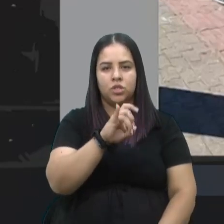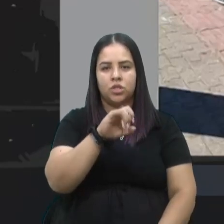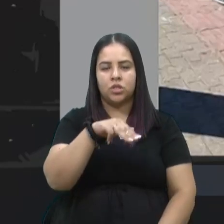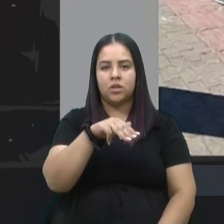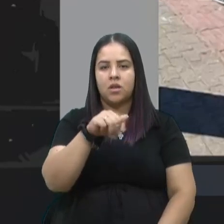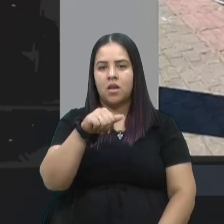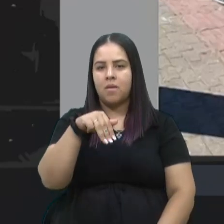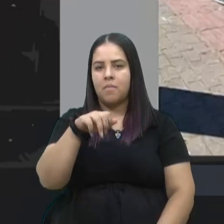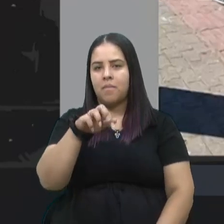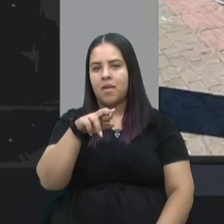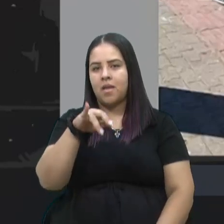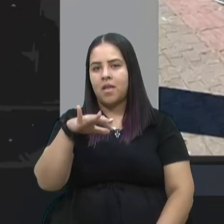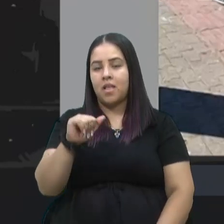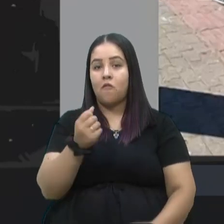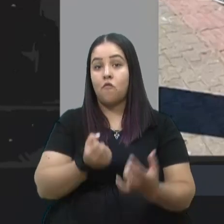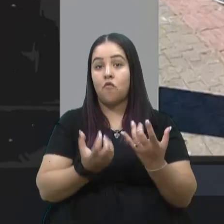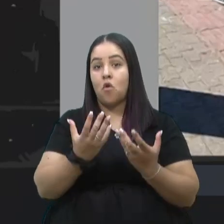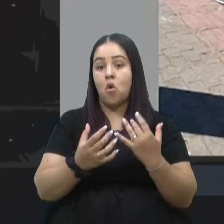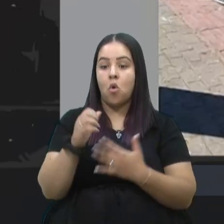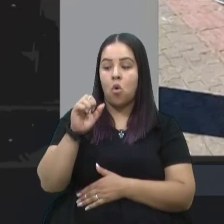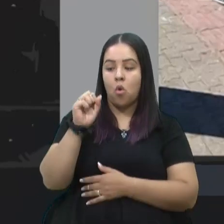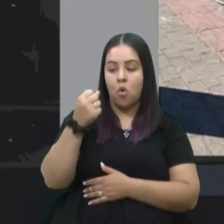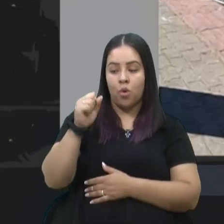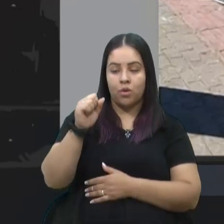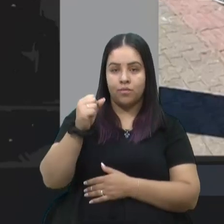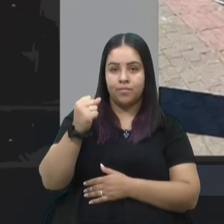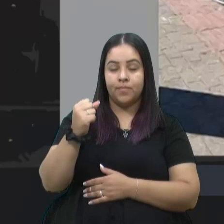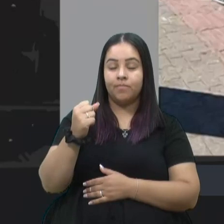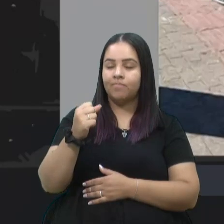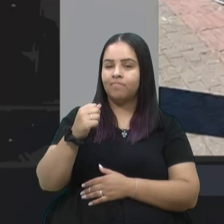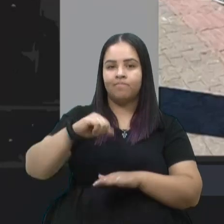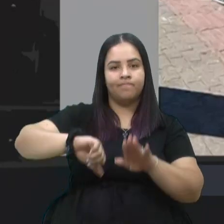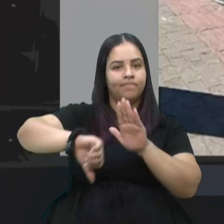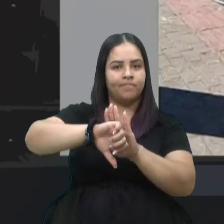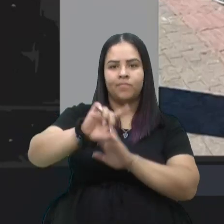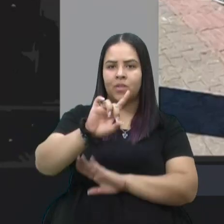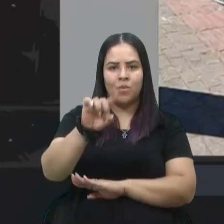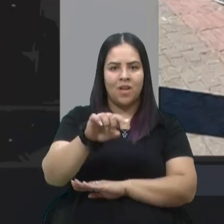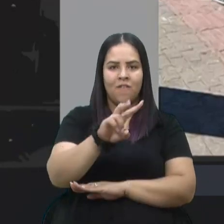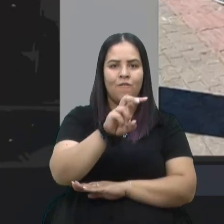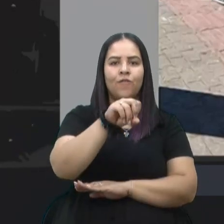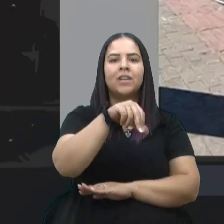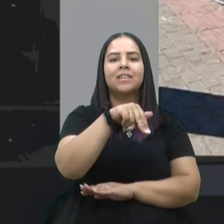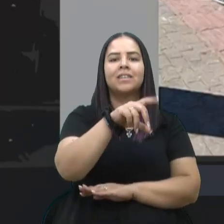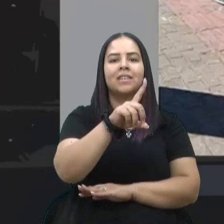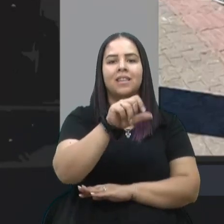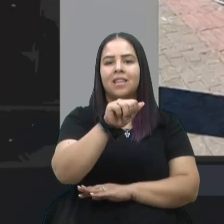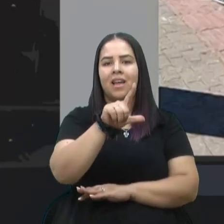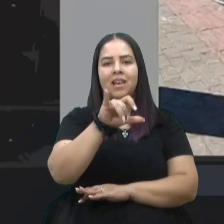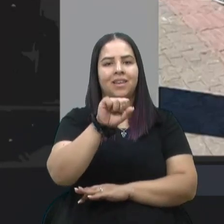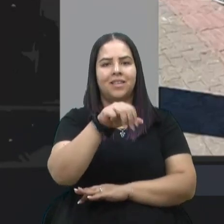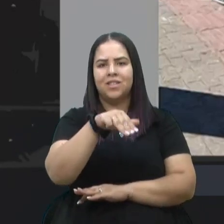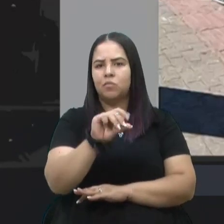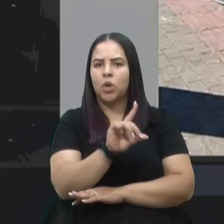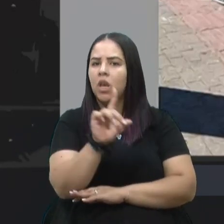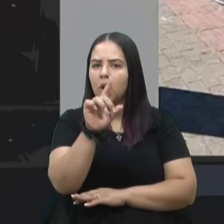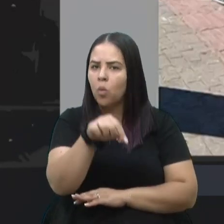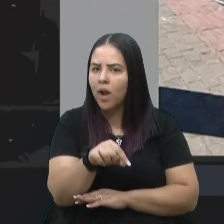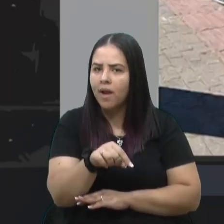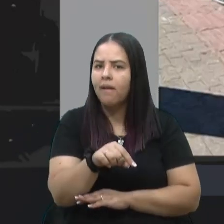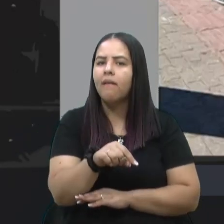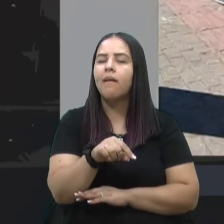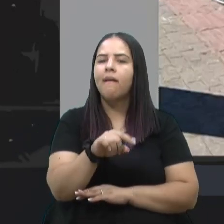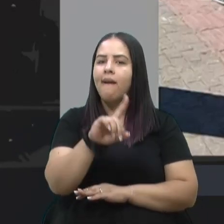queimados 8 containers. Então, crime não é vandalismo, isso é crime, mas em